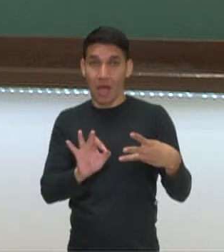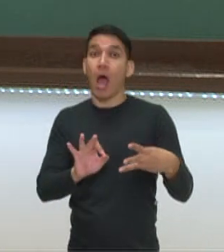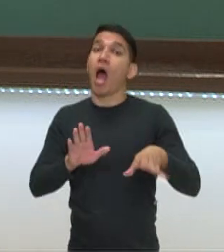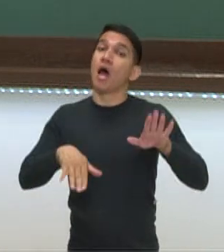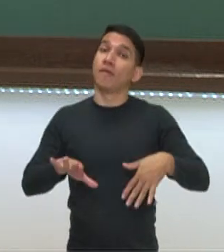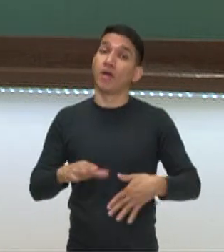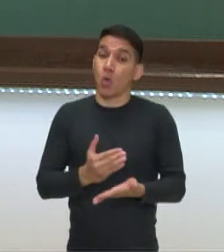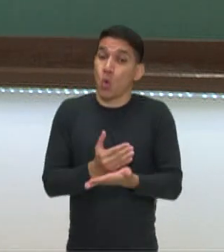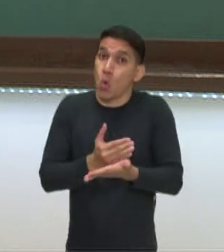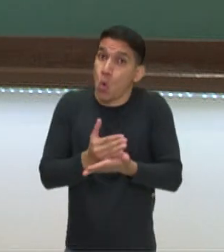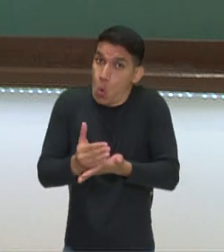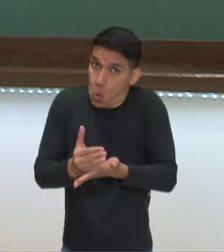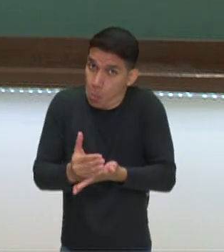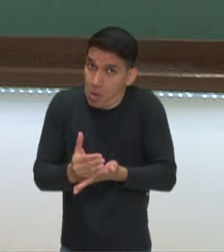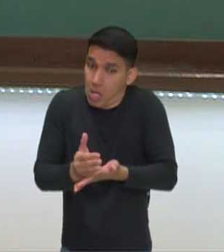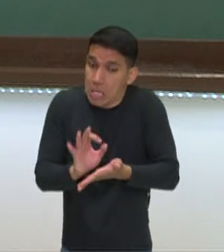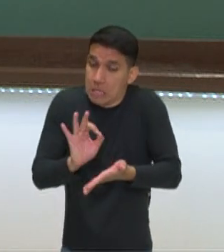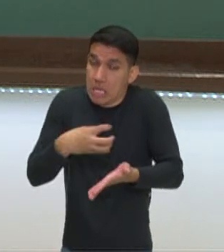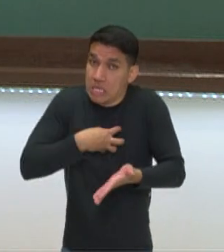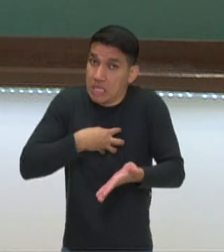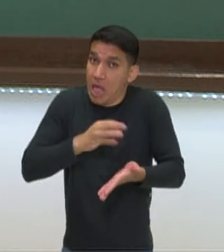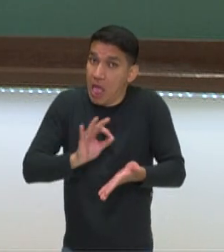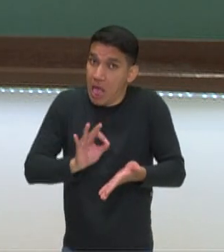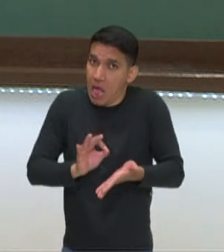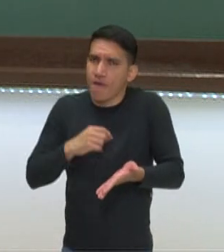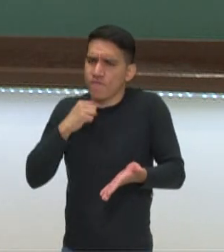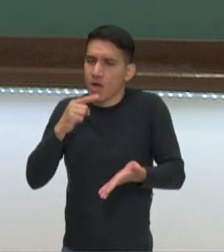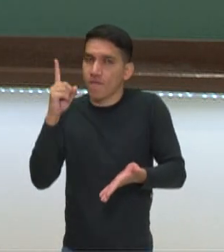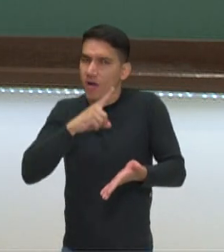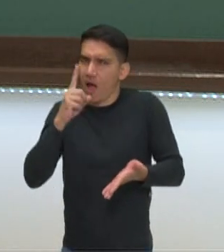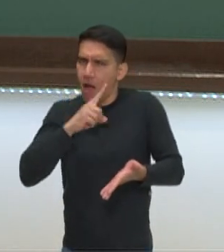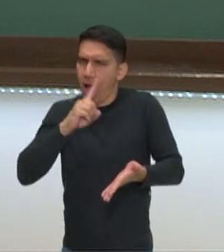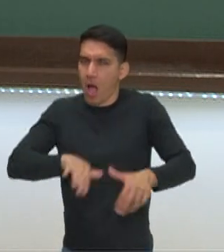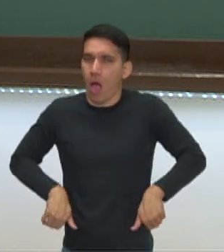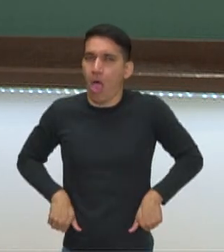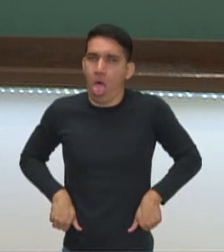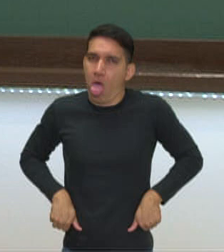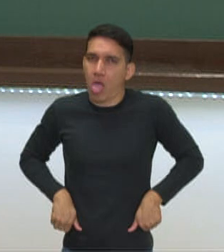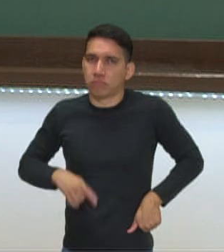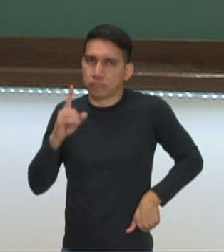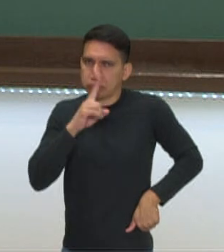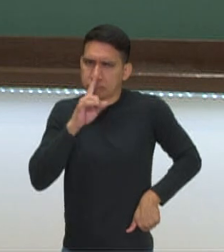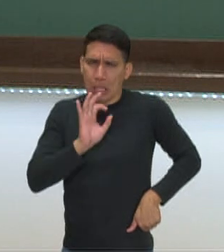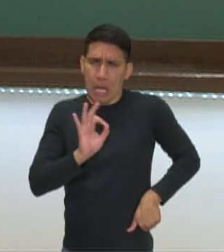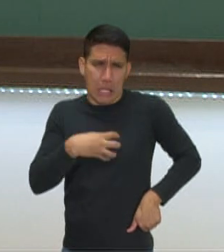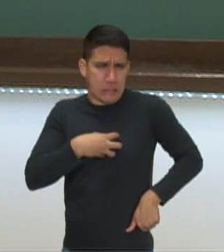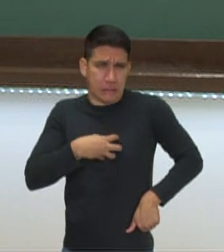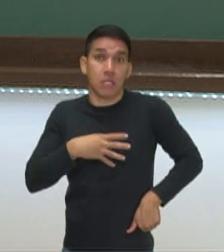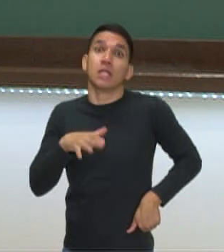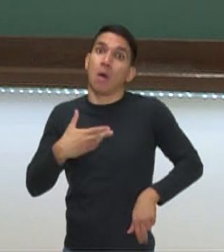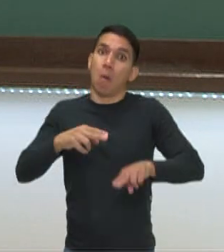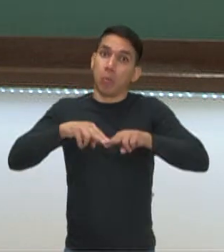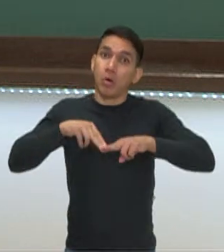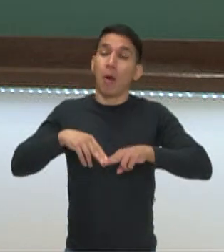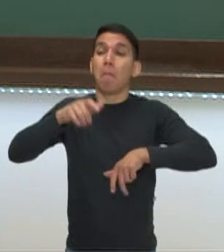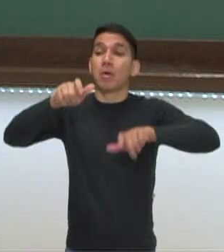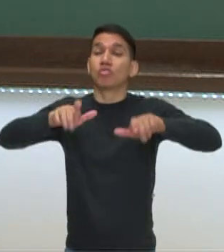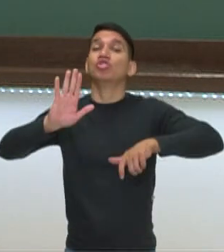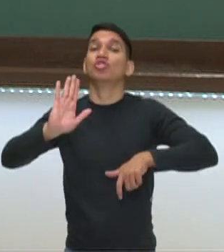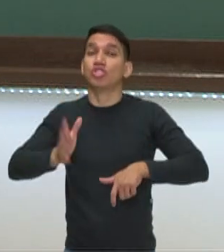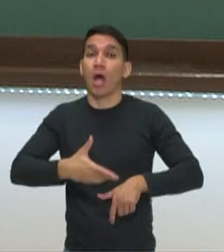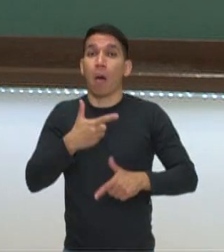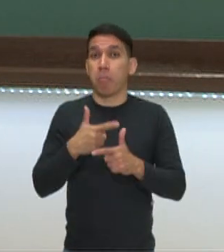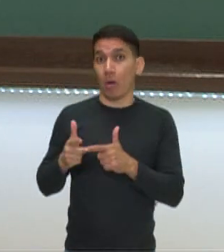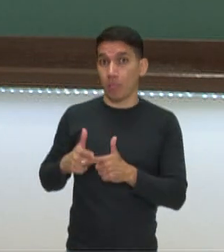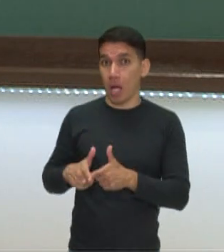nada no início dessas falhas renais. Então, por isso que pessoas que já têm esses problemas de saúde, né, devem